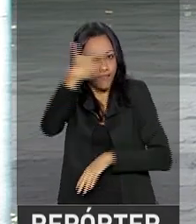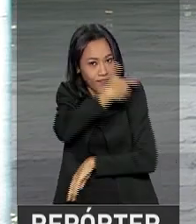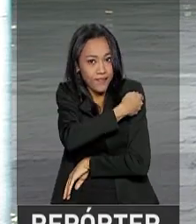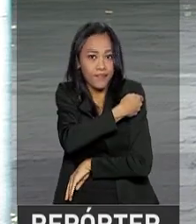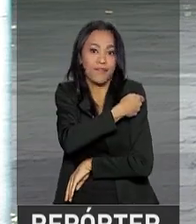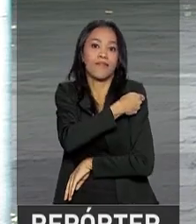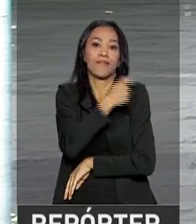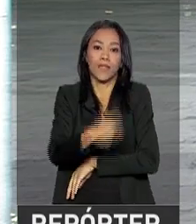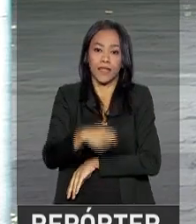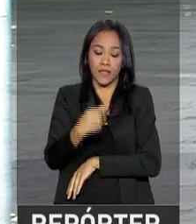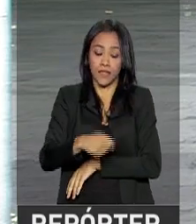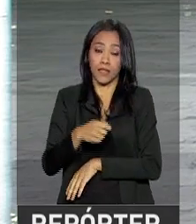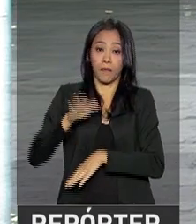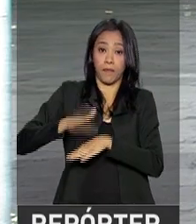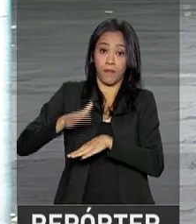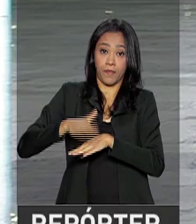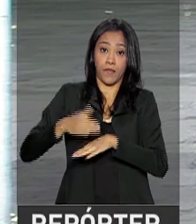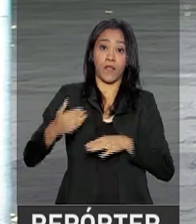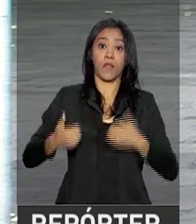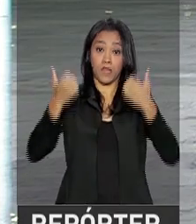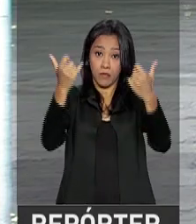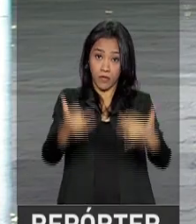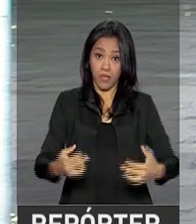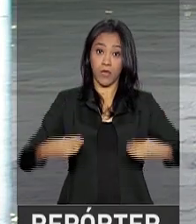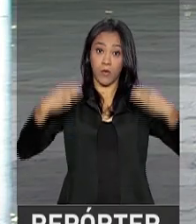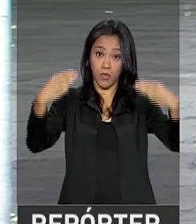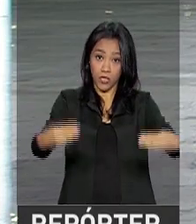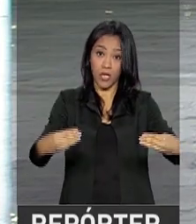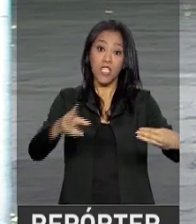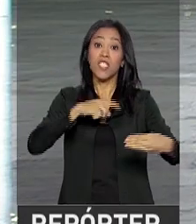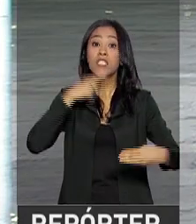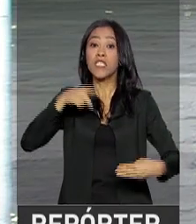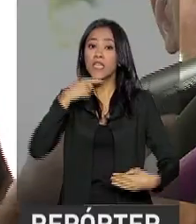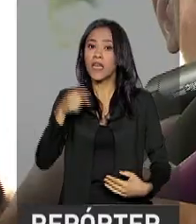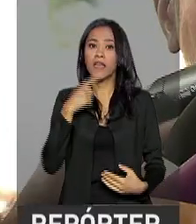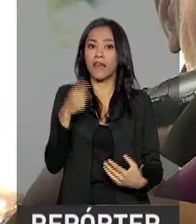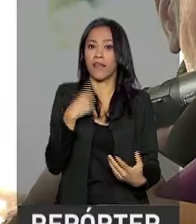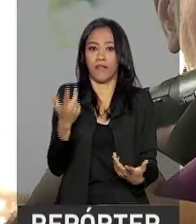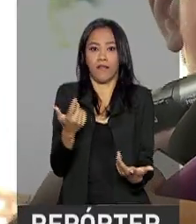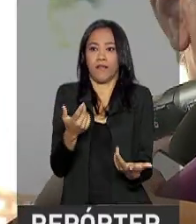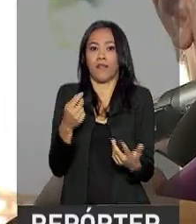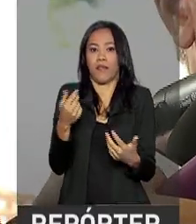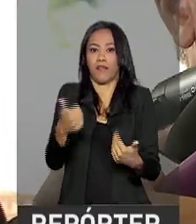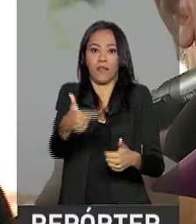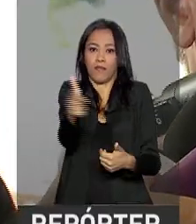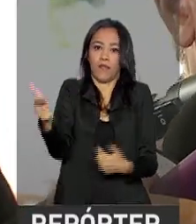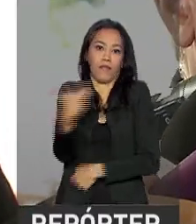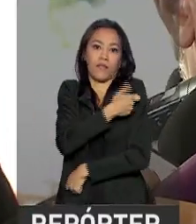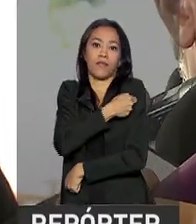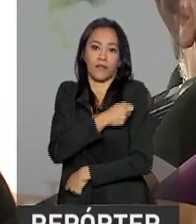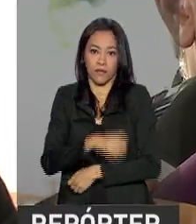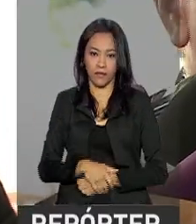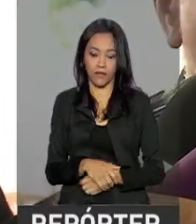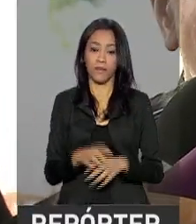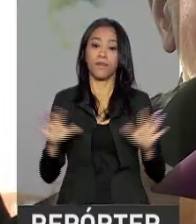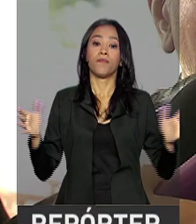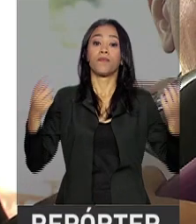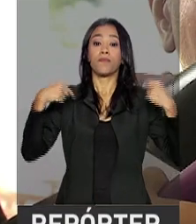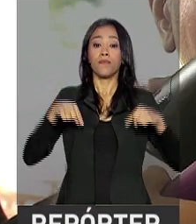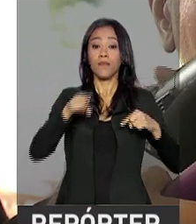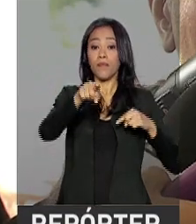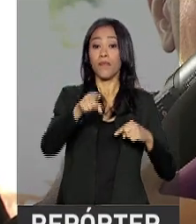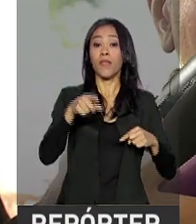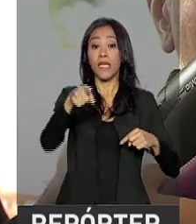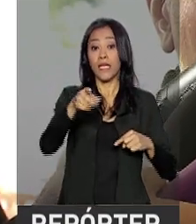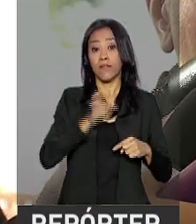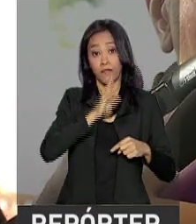vacinação segundo o ministério ninguém vai ficar sem a vacina em são paulo o ministro da saúde visitou uma nova linha de